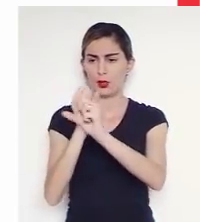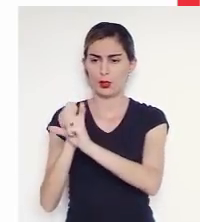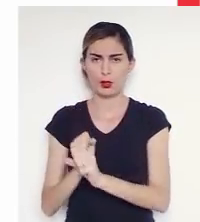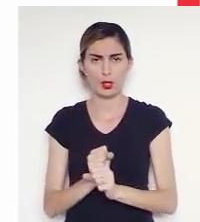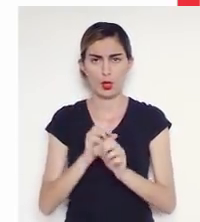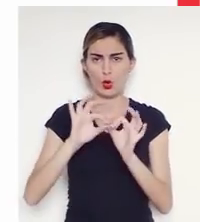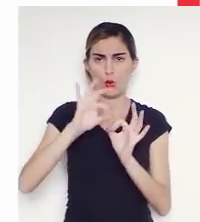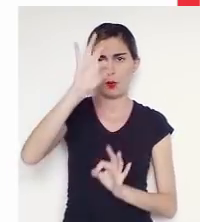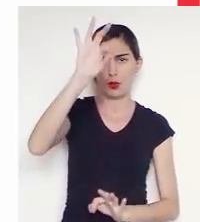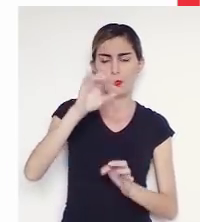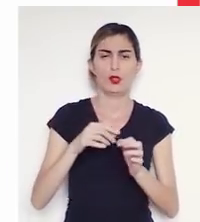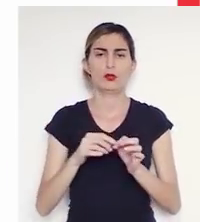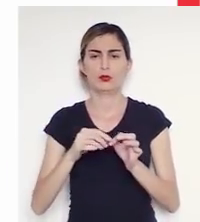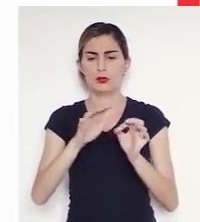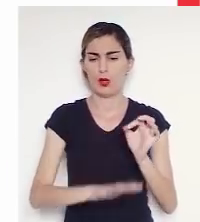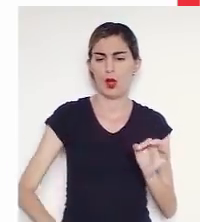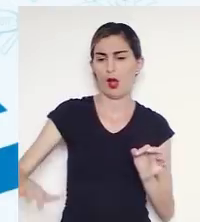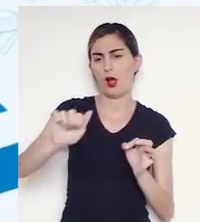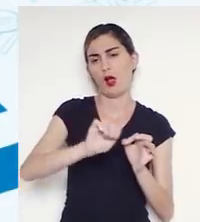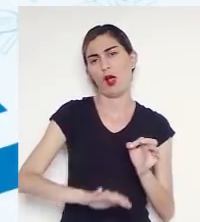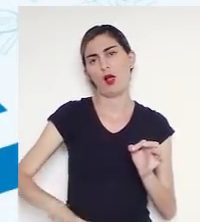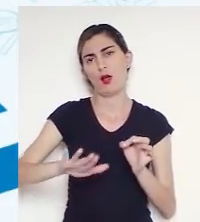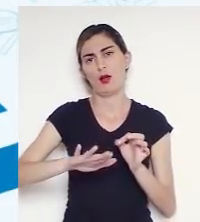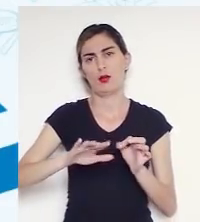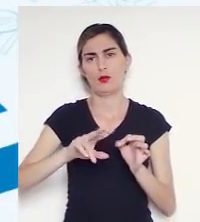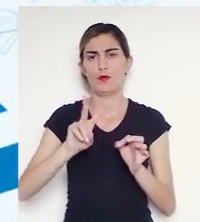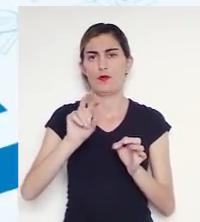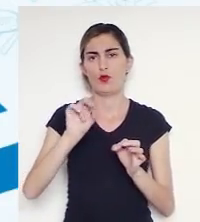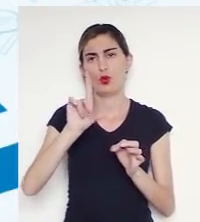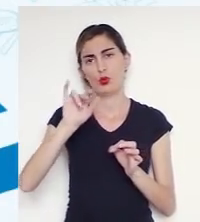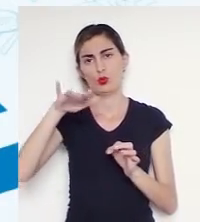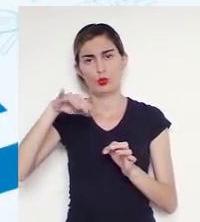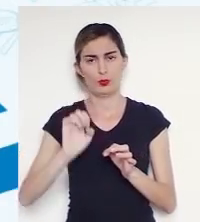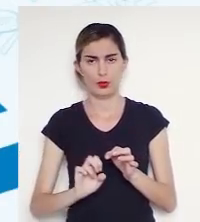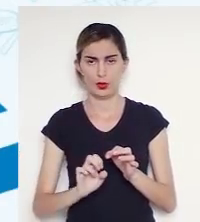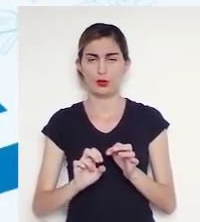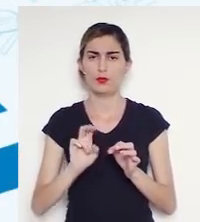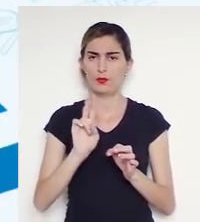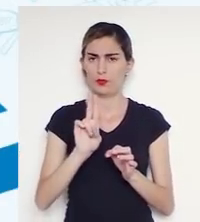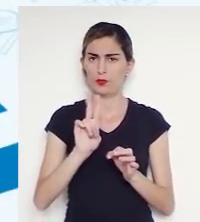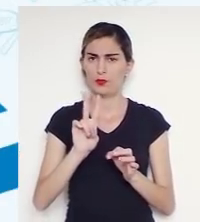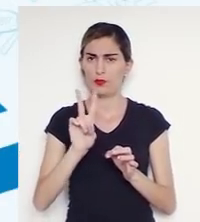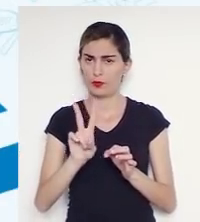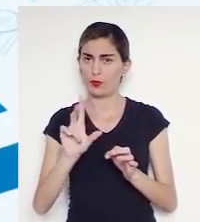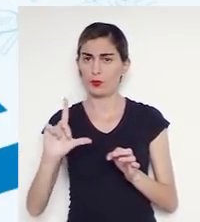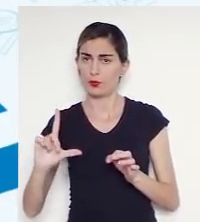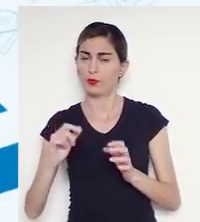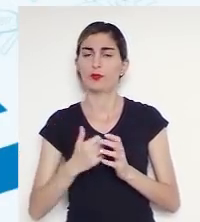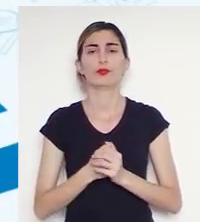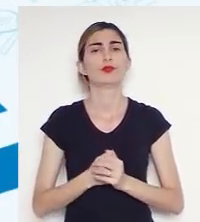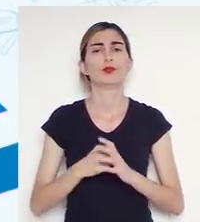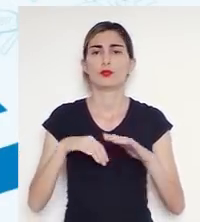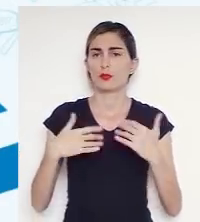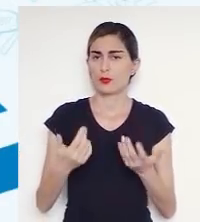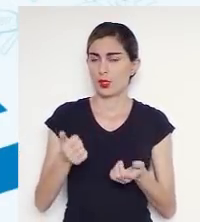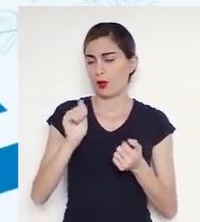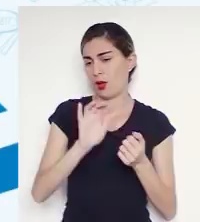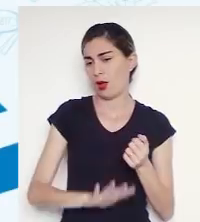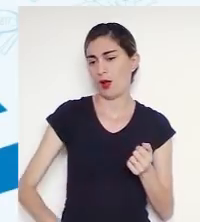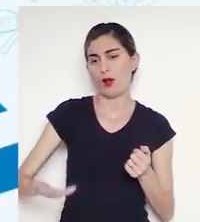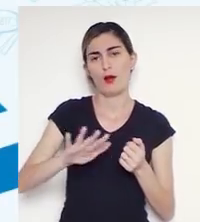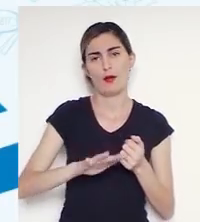como comprimento, área e volume. Eu antecipo aqui que quando nós vamos trabalhar com comprimento, com área,